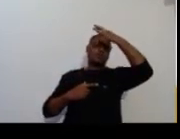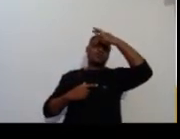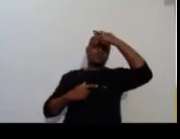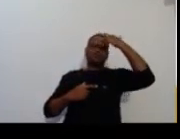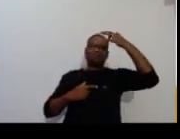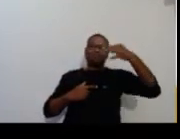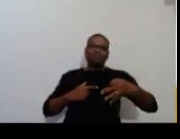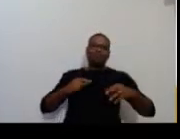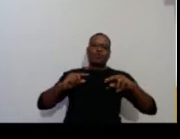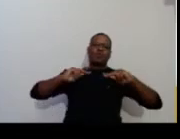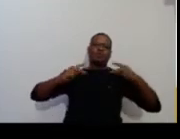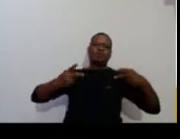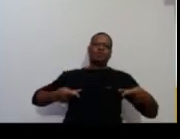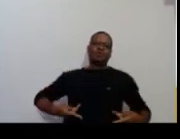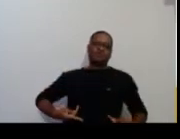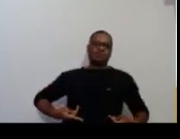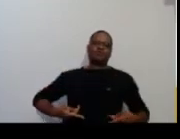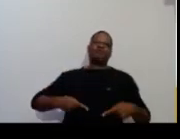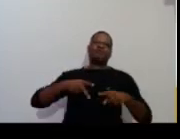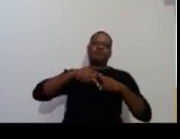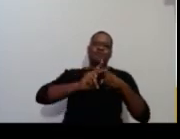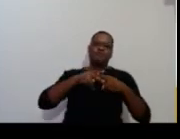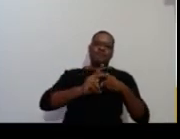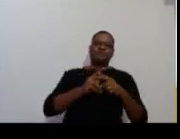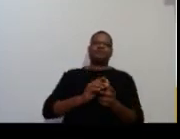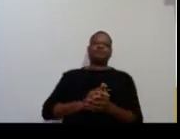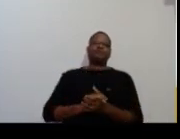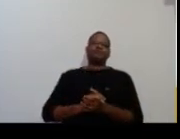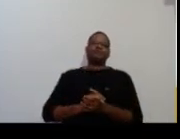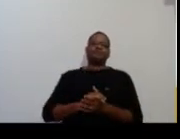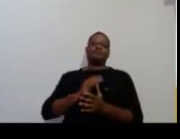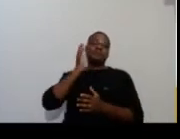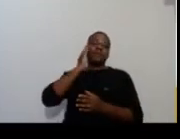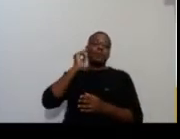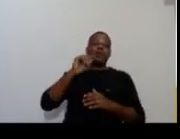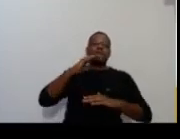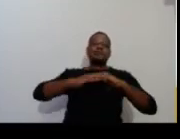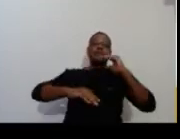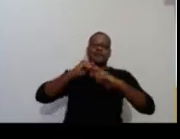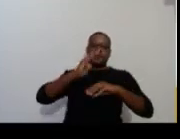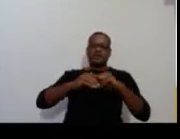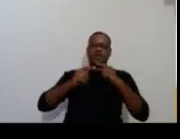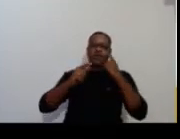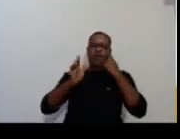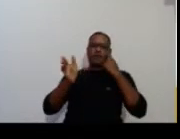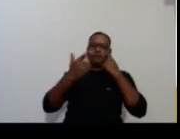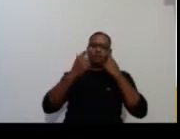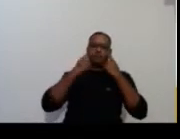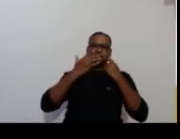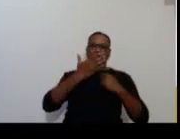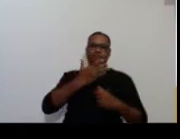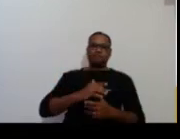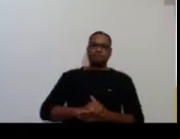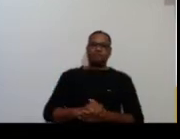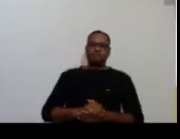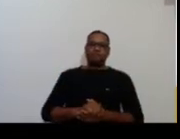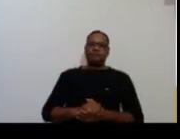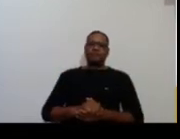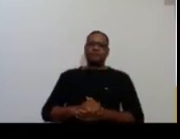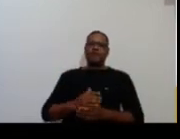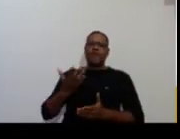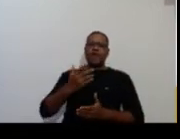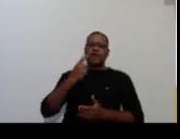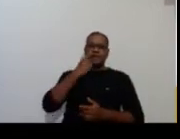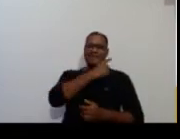dessas ferramentas. Essa coisa do serviço. Por exemplo, vamos para o próximo slide. Vocês estão vendo esses links